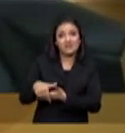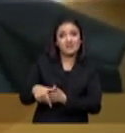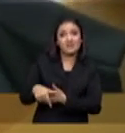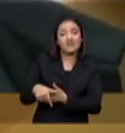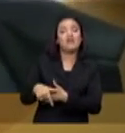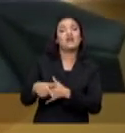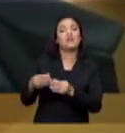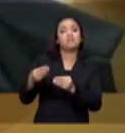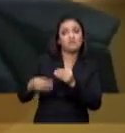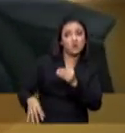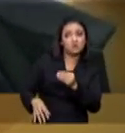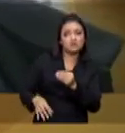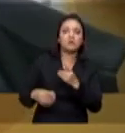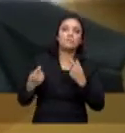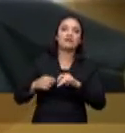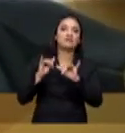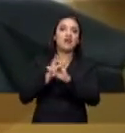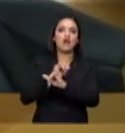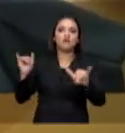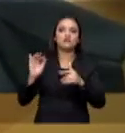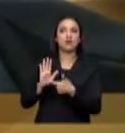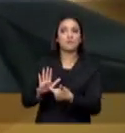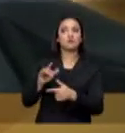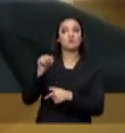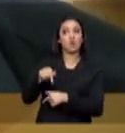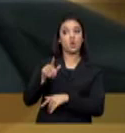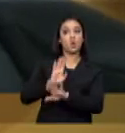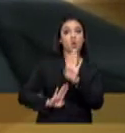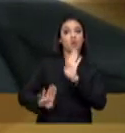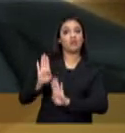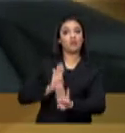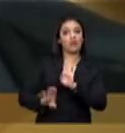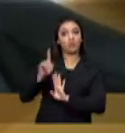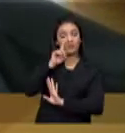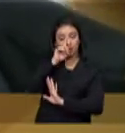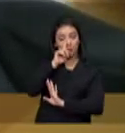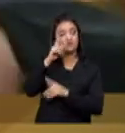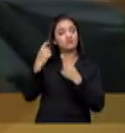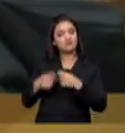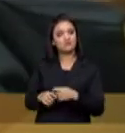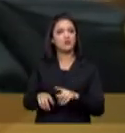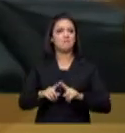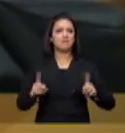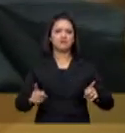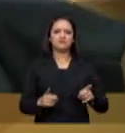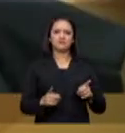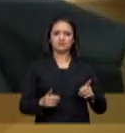deve alertar esses malefícios. Dizemos que o legislador baiano